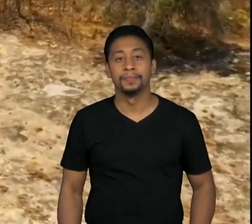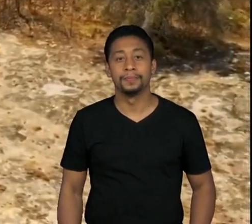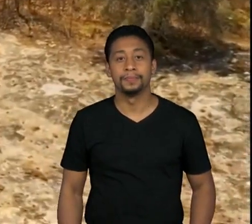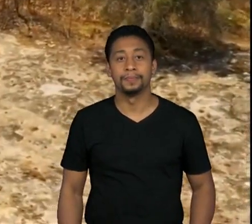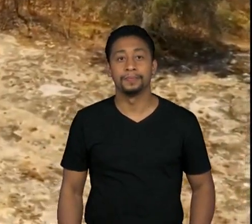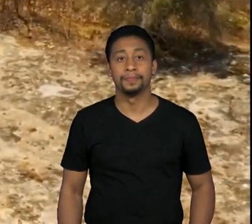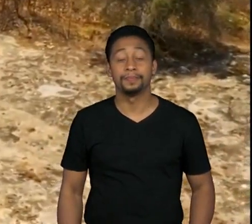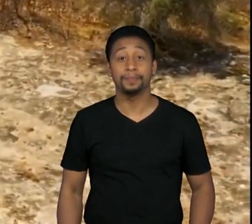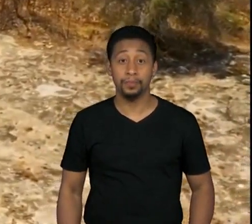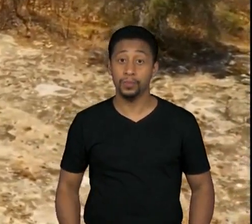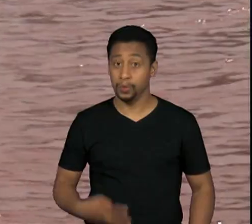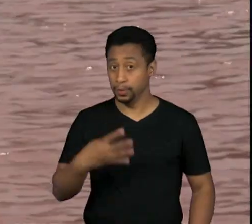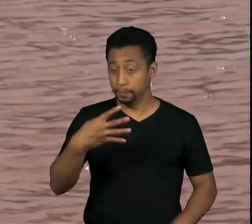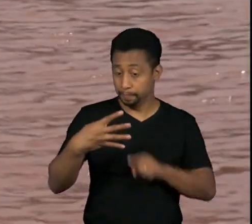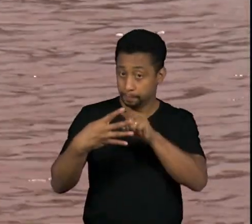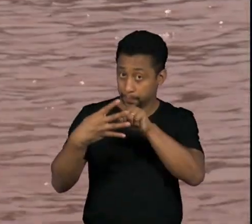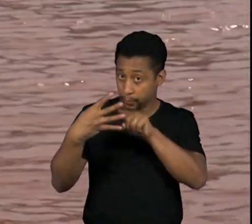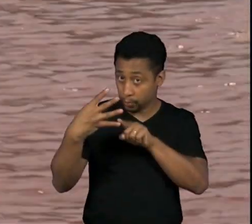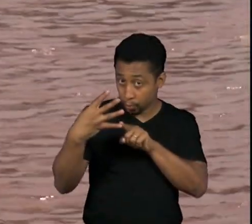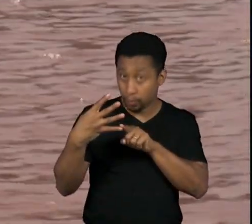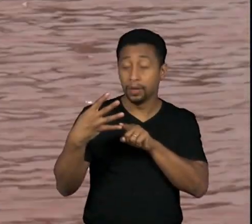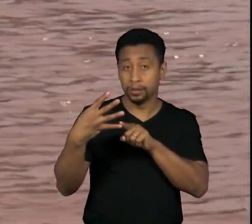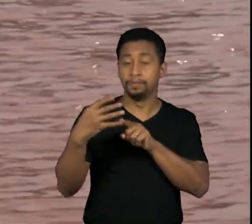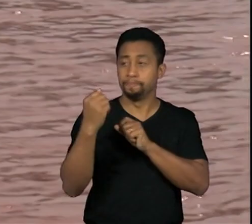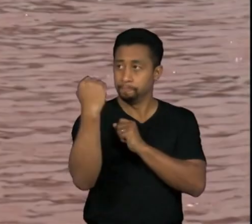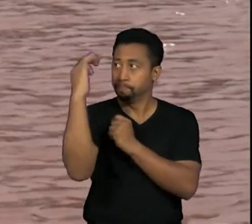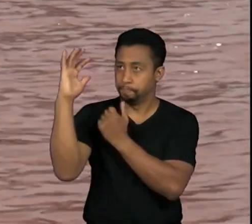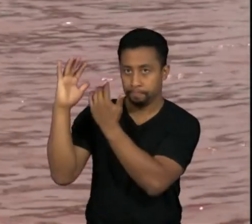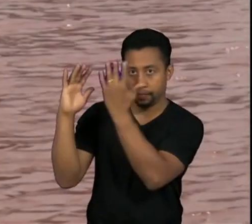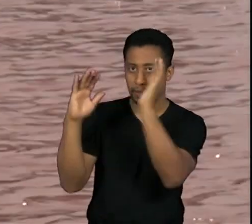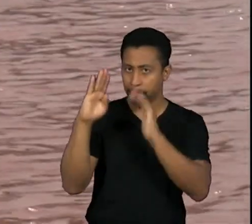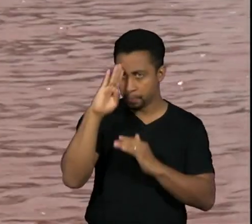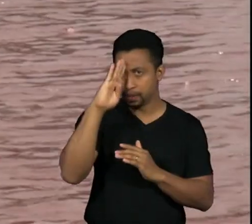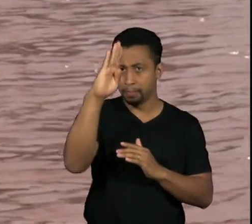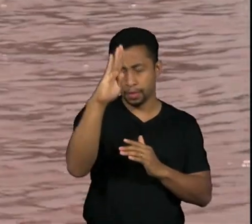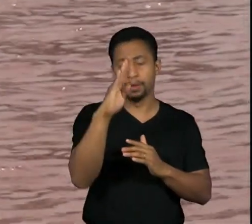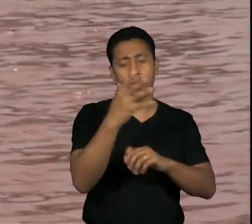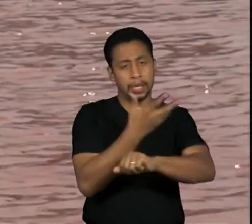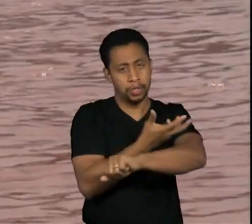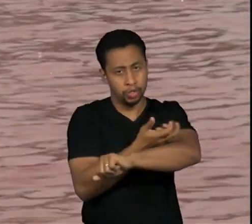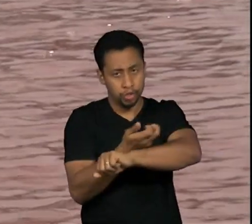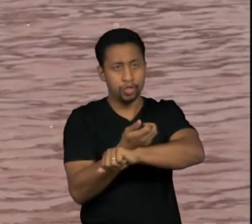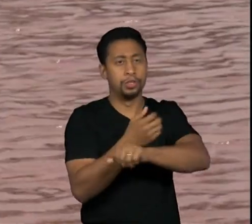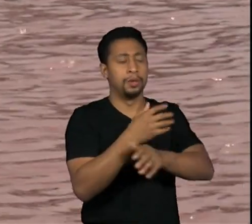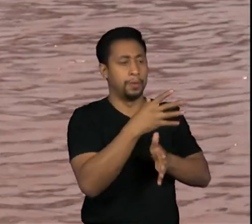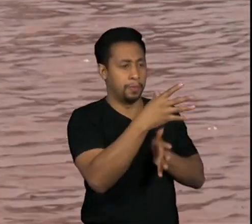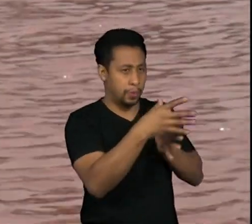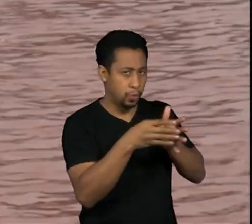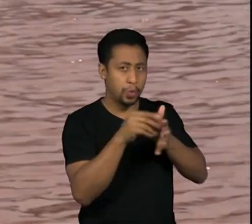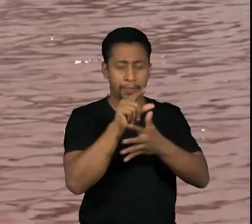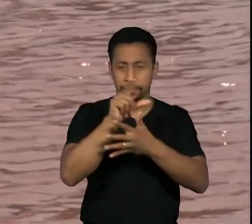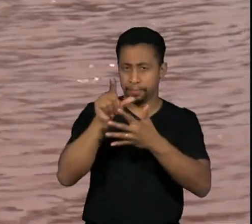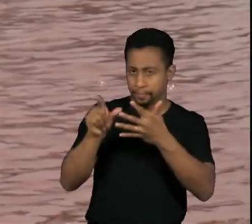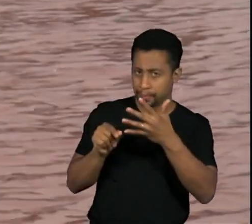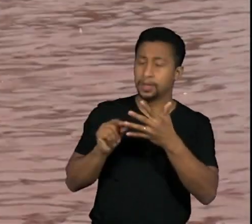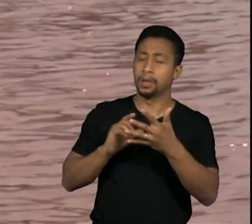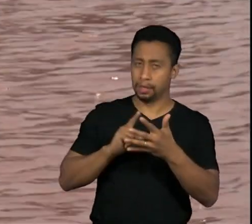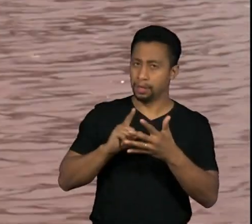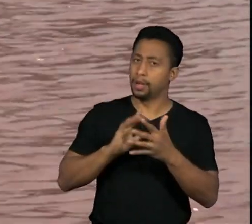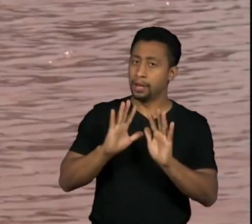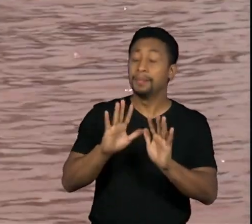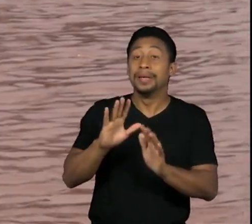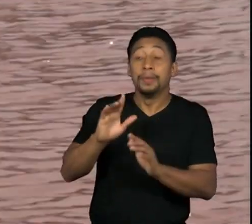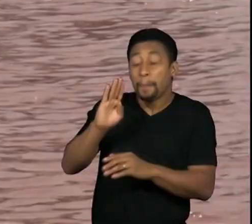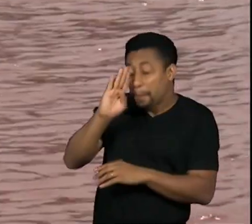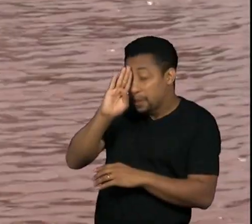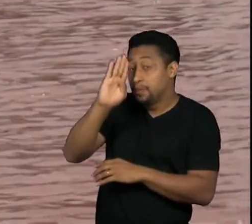Nos 4 biomas principais, esse animal está ali presente, né? Mas a gente sabe que melhor ou pior em alguns deles. Na Mata Atlântica, tá